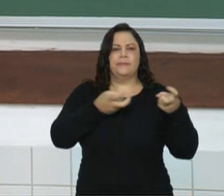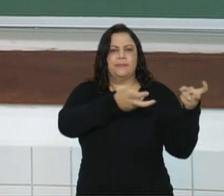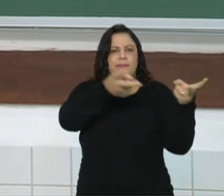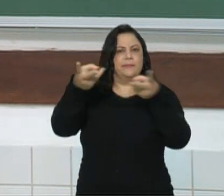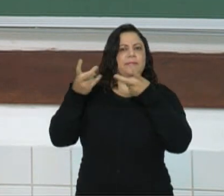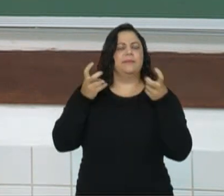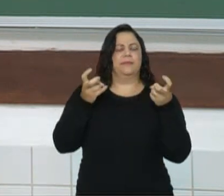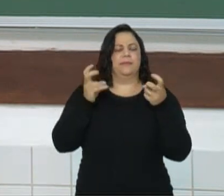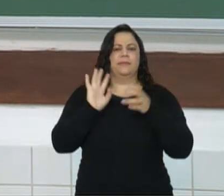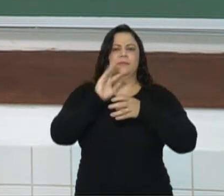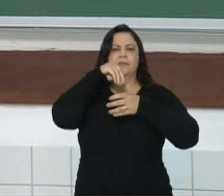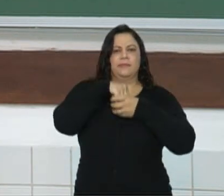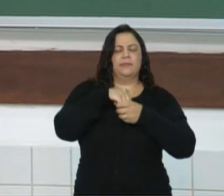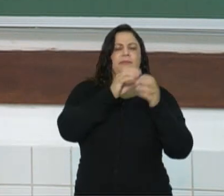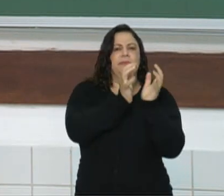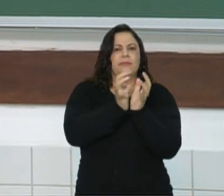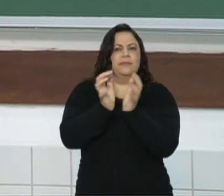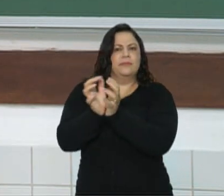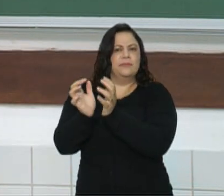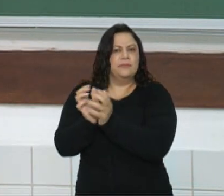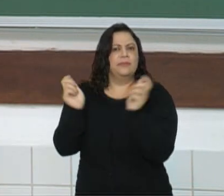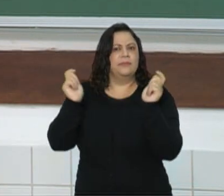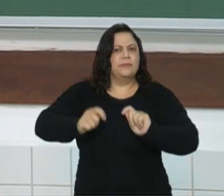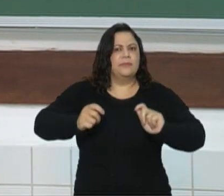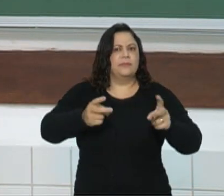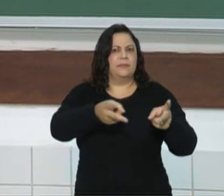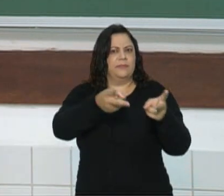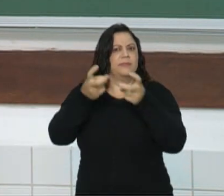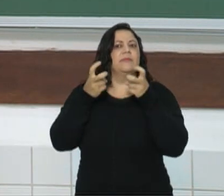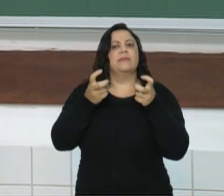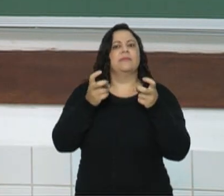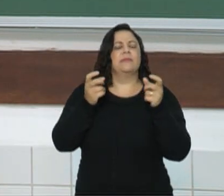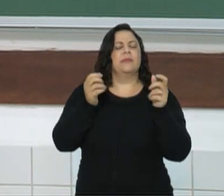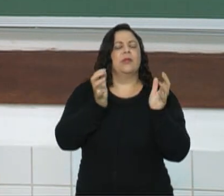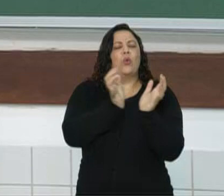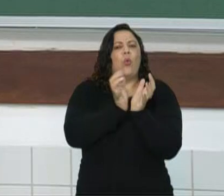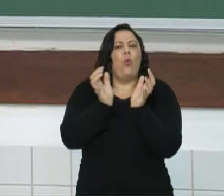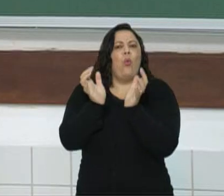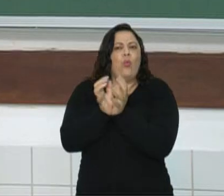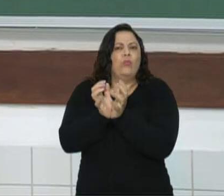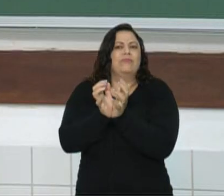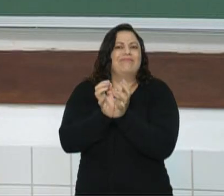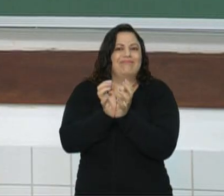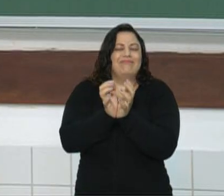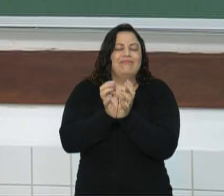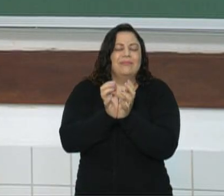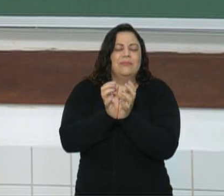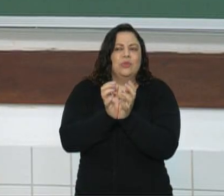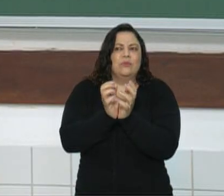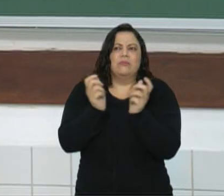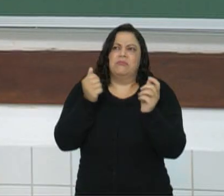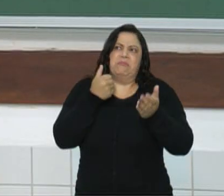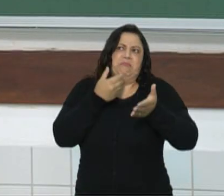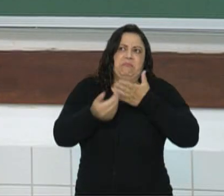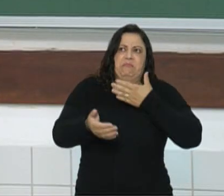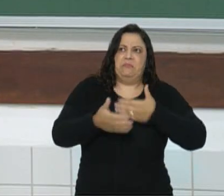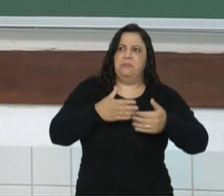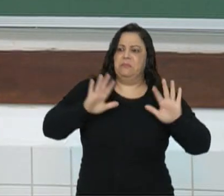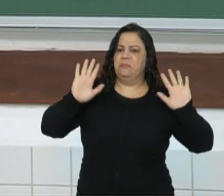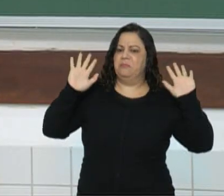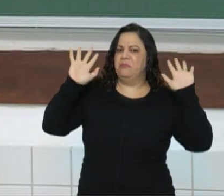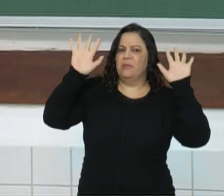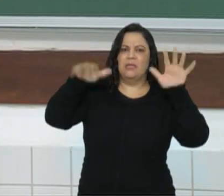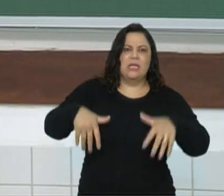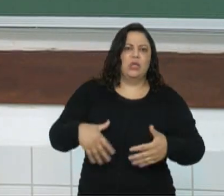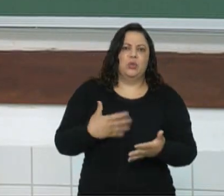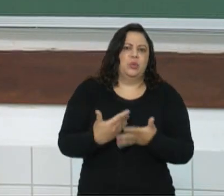determinada comunidade, perceber-se dentro de um grupo, ou seja um grupo como o